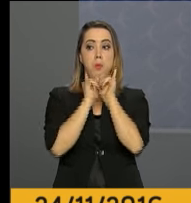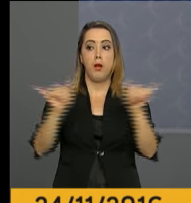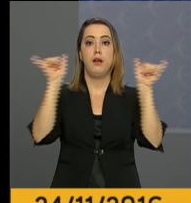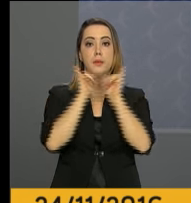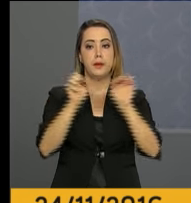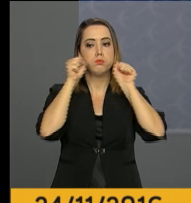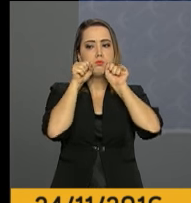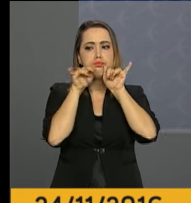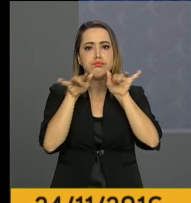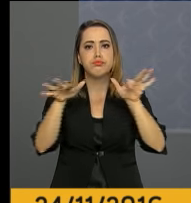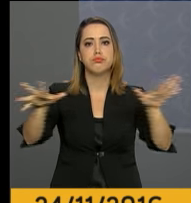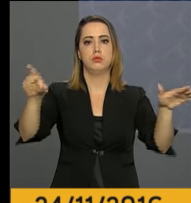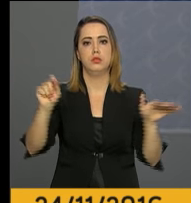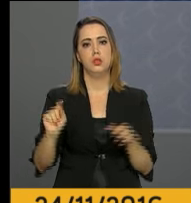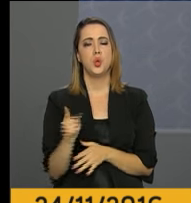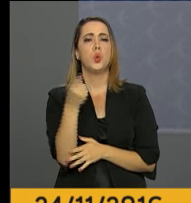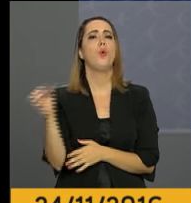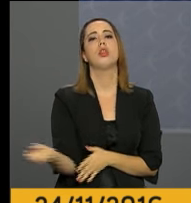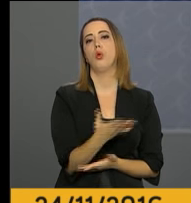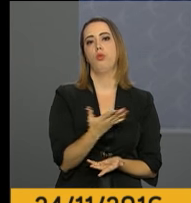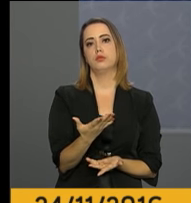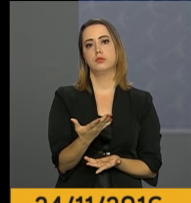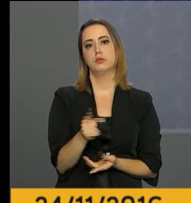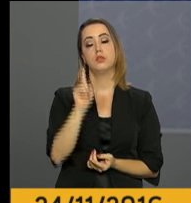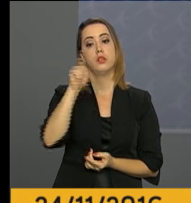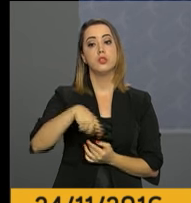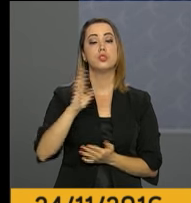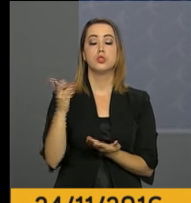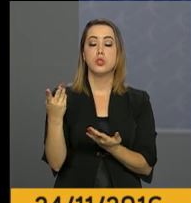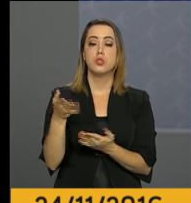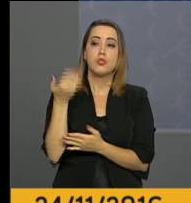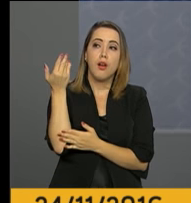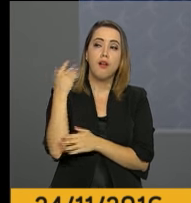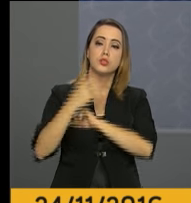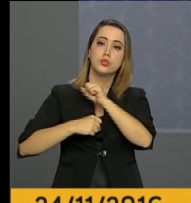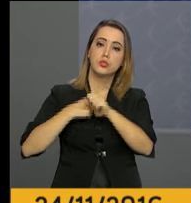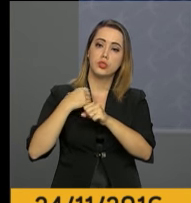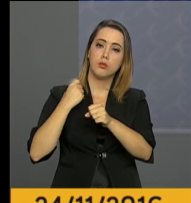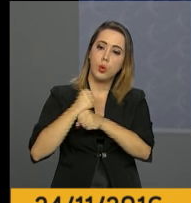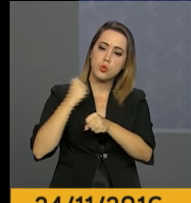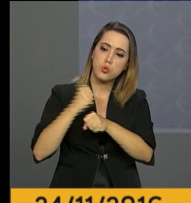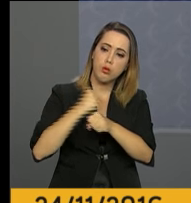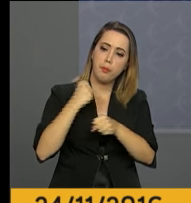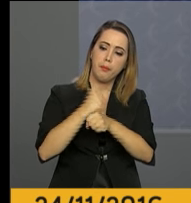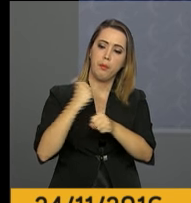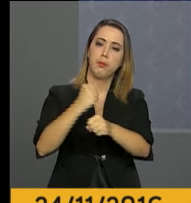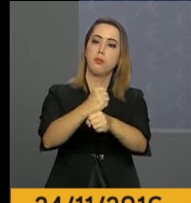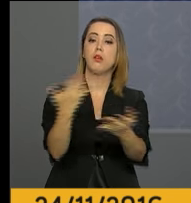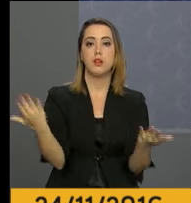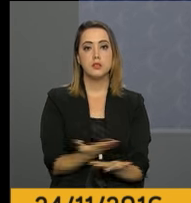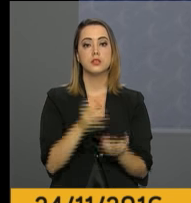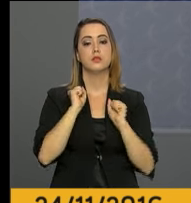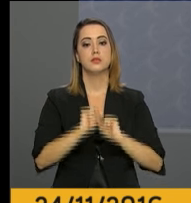hipótese para dizer que não é uma novidade é algo que vem sendo construído ao longo do tempo que poderá